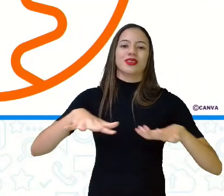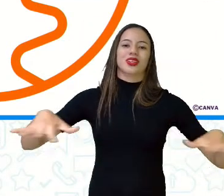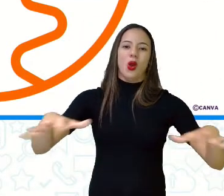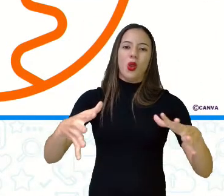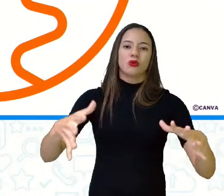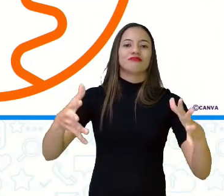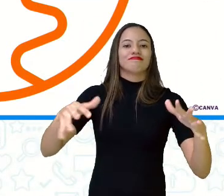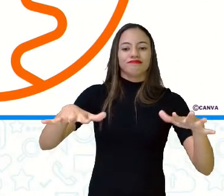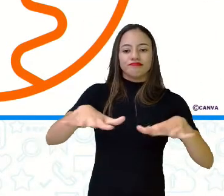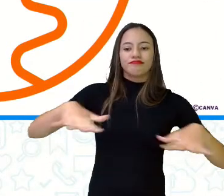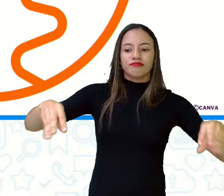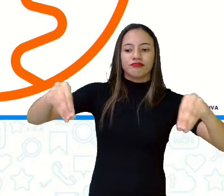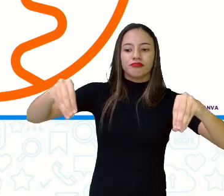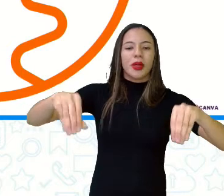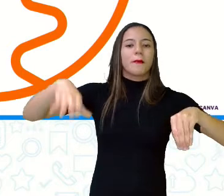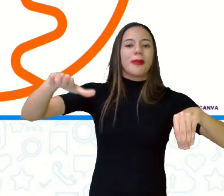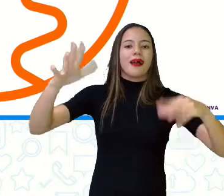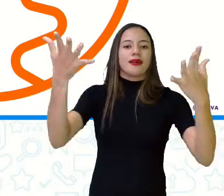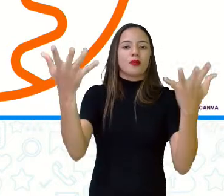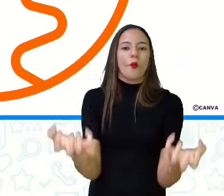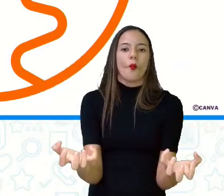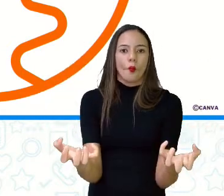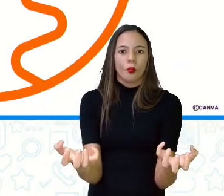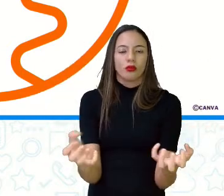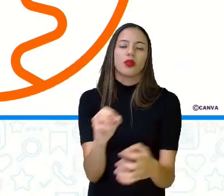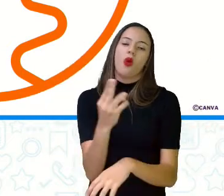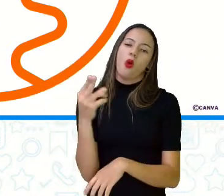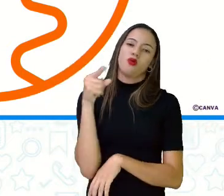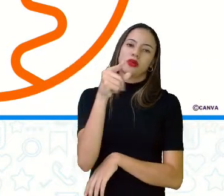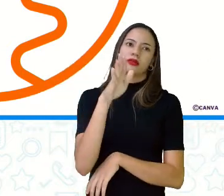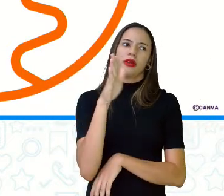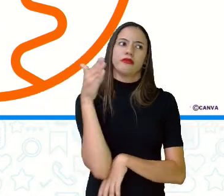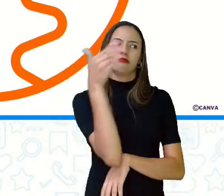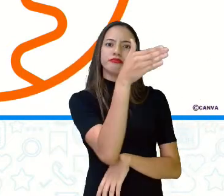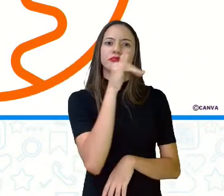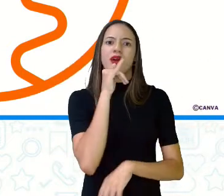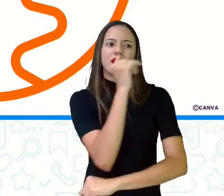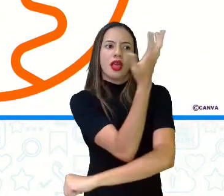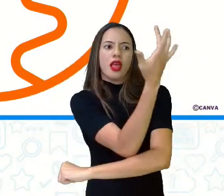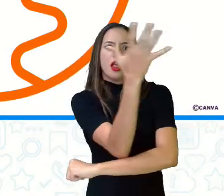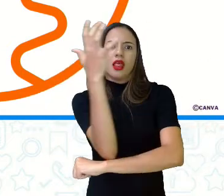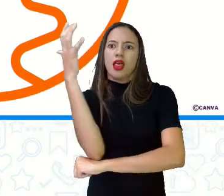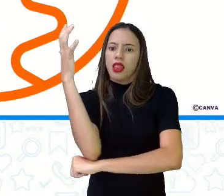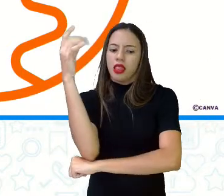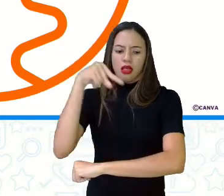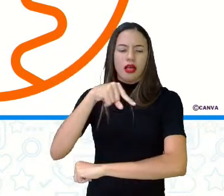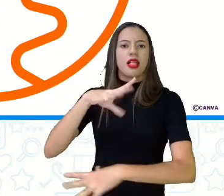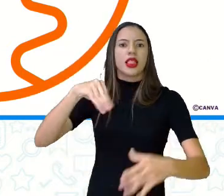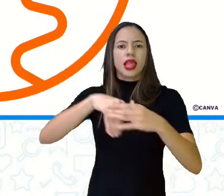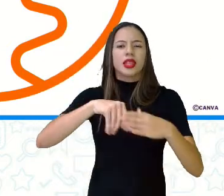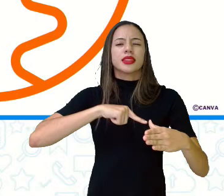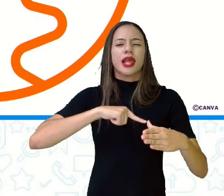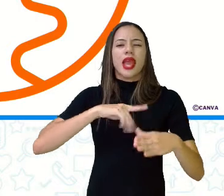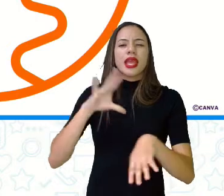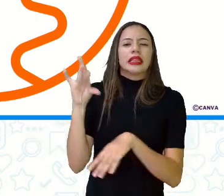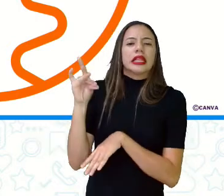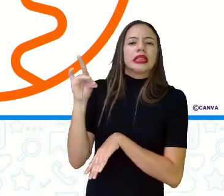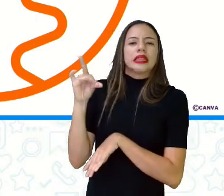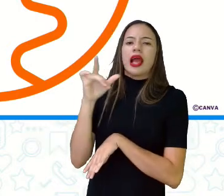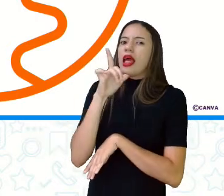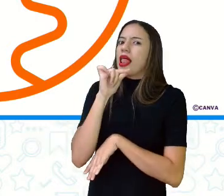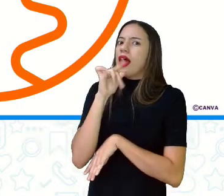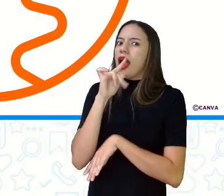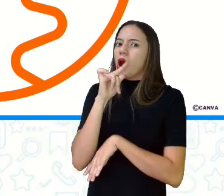também vai refletir isso. Se você vai para uma mata fechada, onde nós temos aí um clima mais úmido, a presença de água, o solo ele